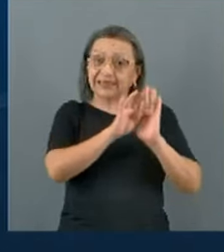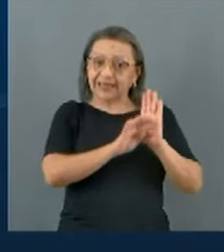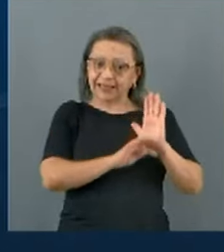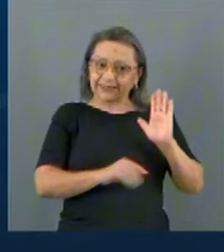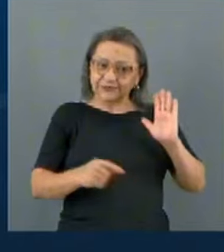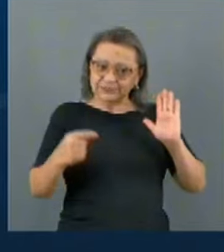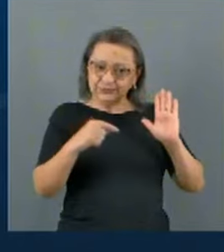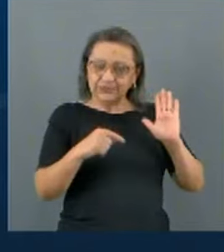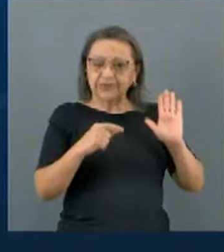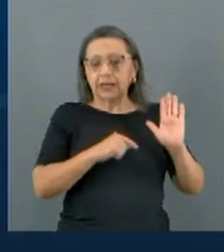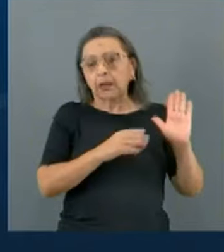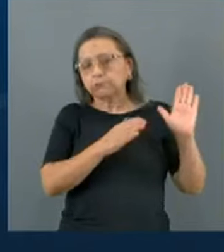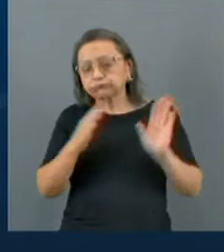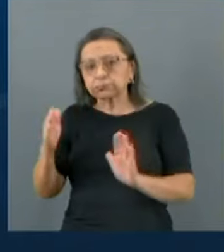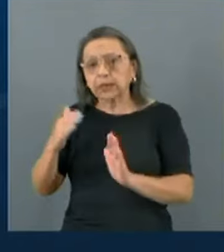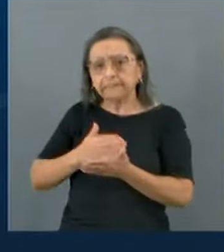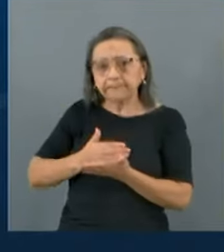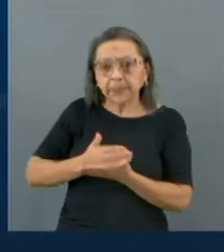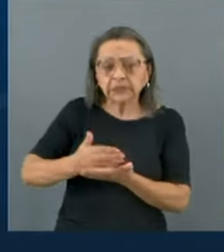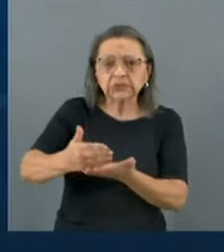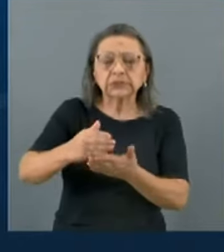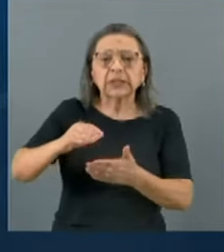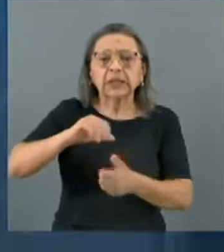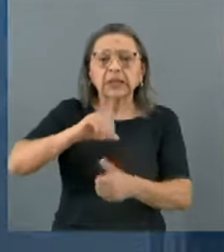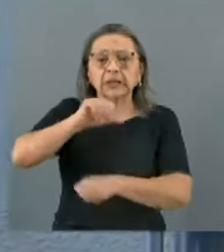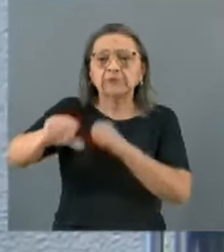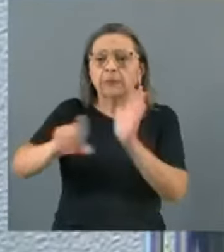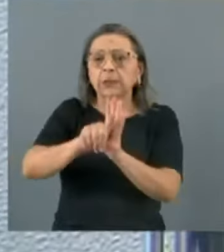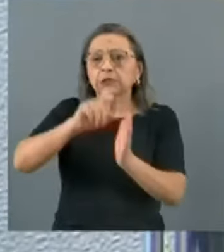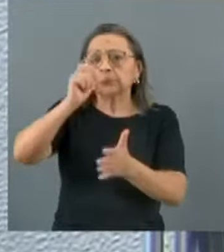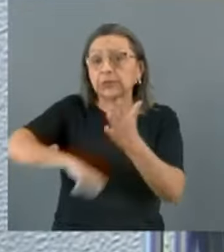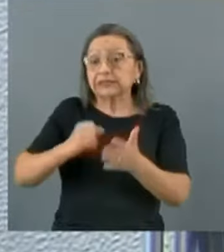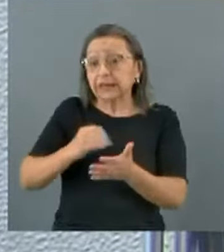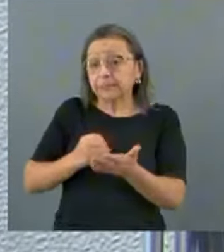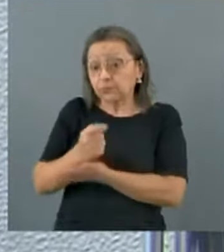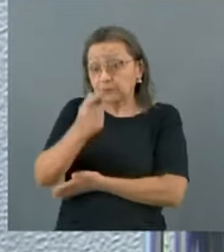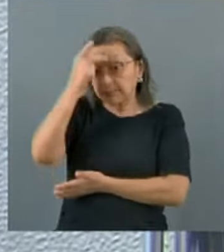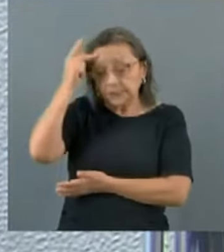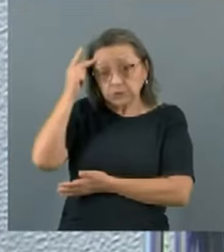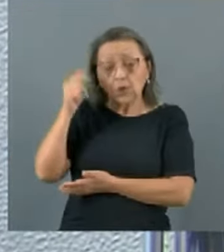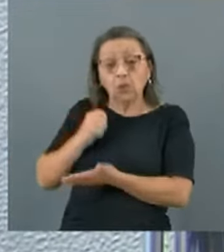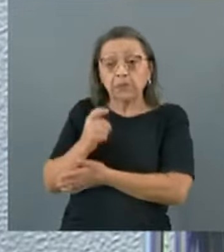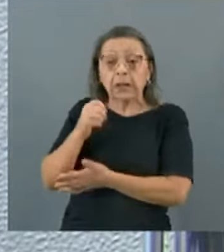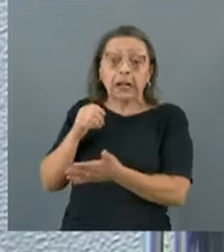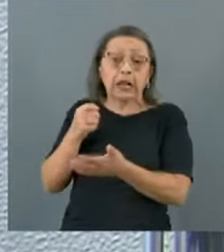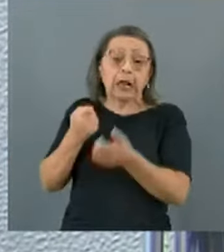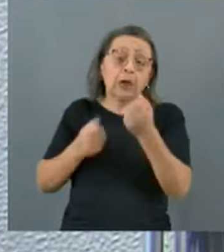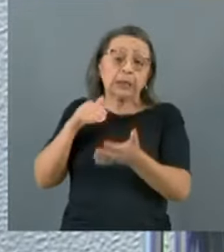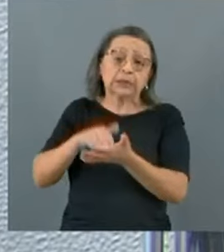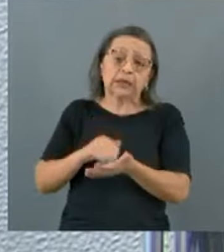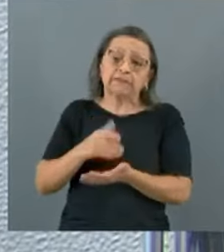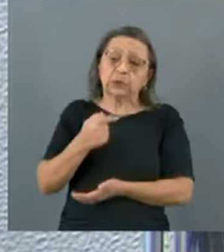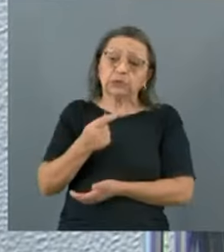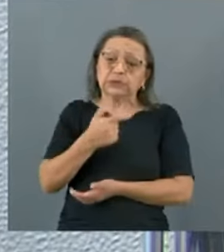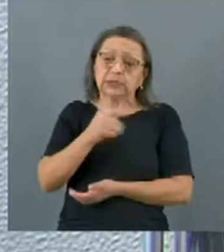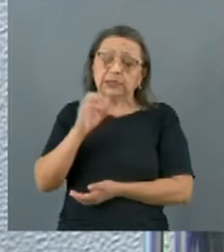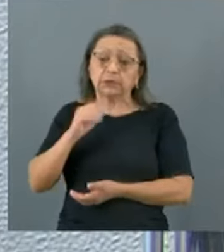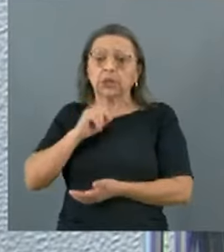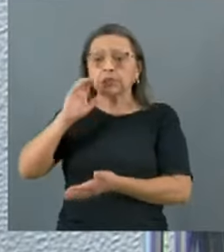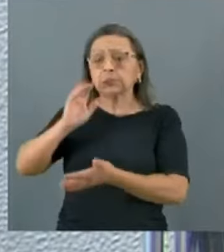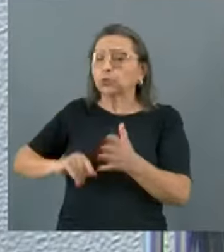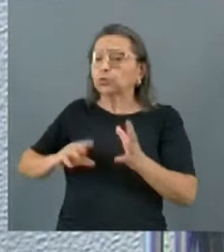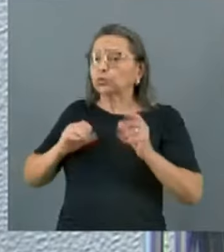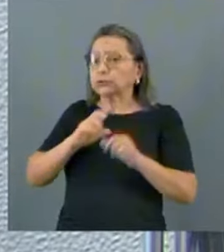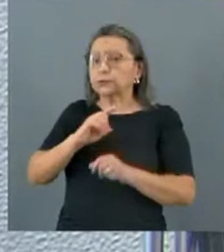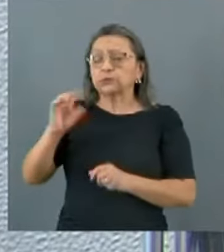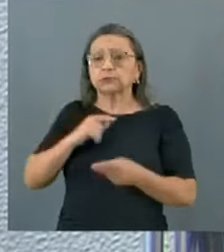partir da reforma tributária, se for aprovada do jeito que está, a pessoa compra um carro até 70 mil, tem isenção total, e de 70 a